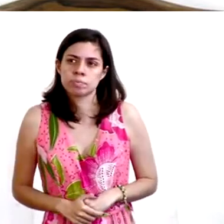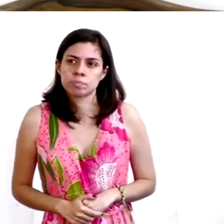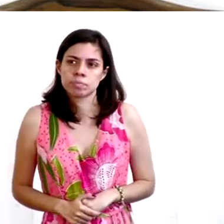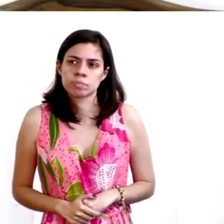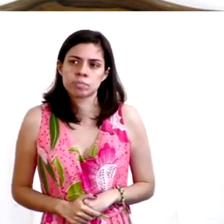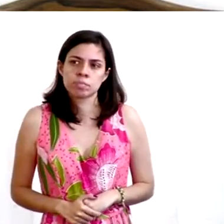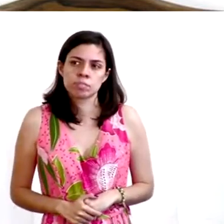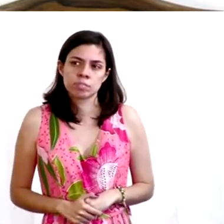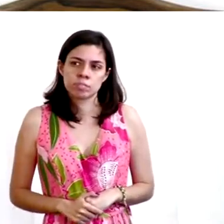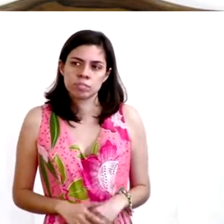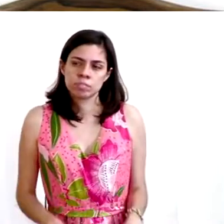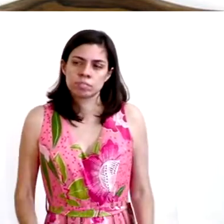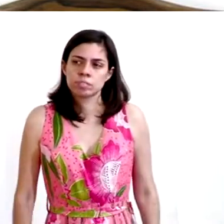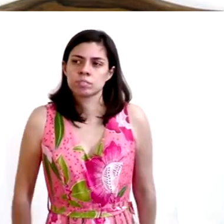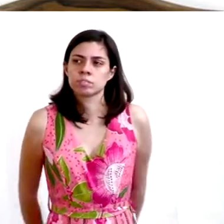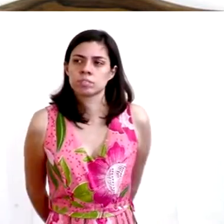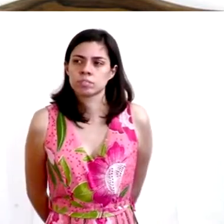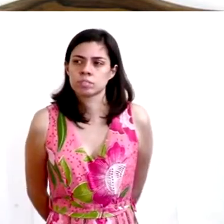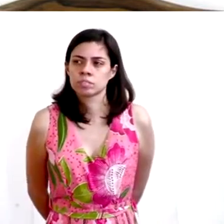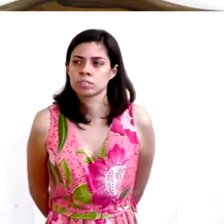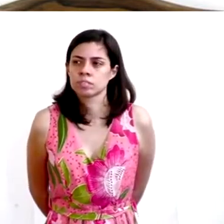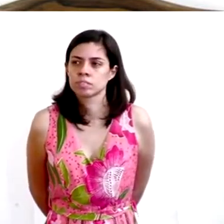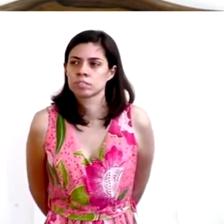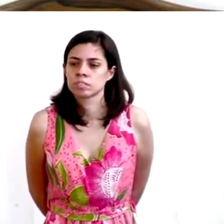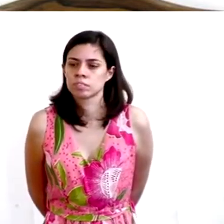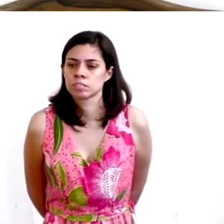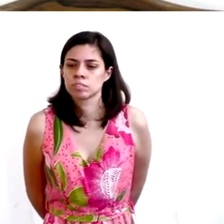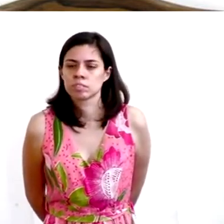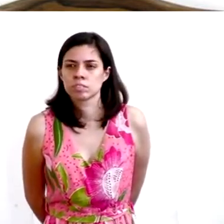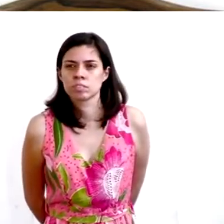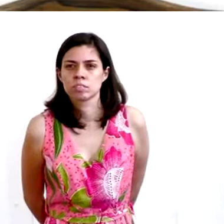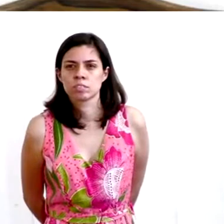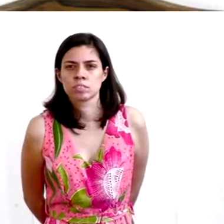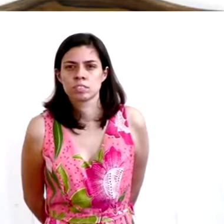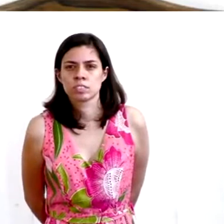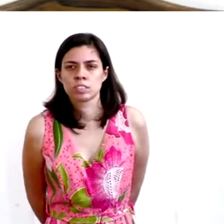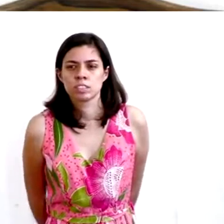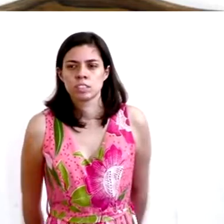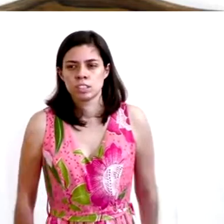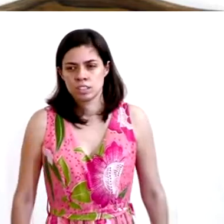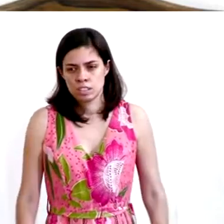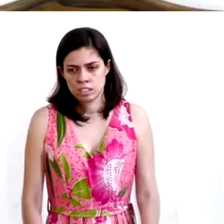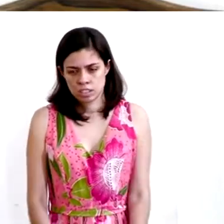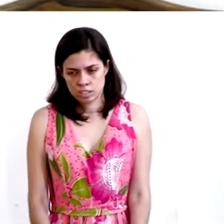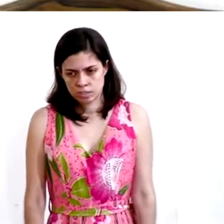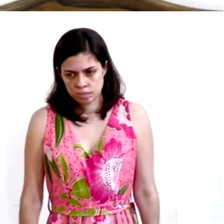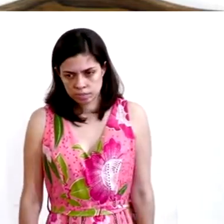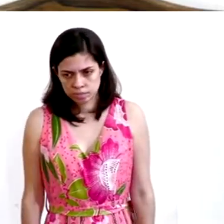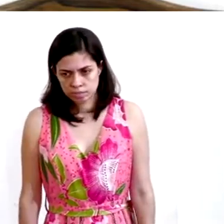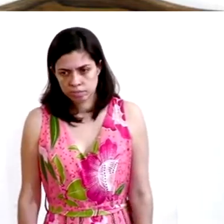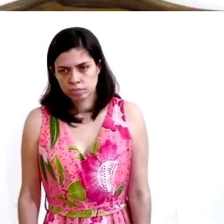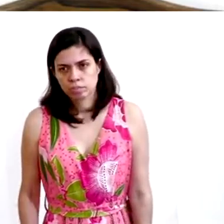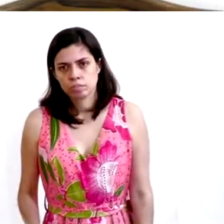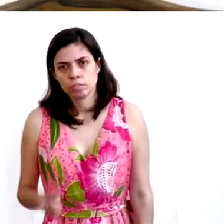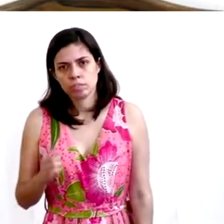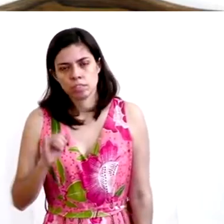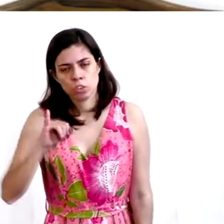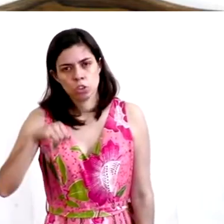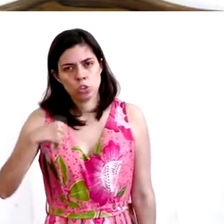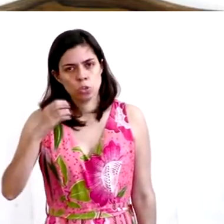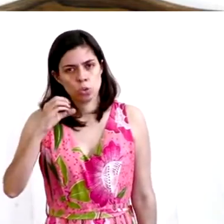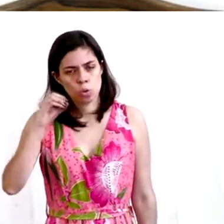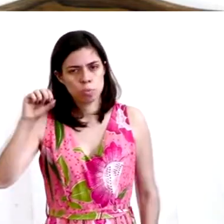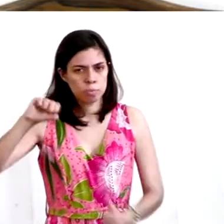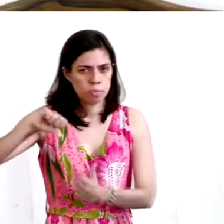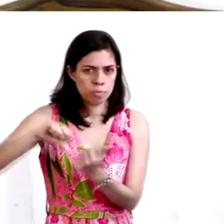virem a crer por intermédio dele. Ele não era a luz, mas veio para que testificasse da luz, a saber, a verdadeira luz, que